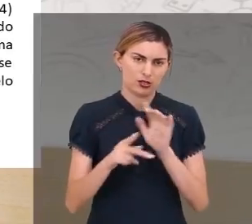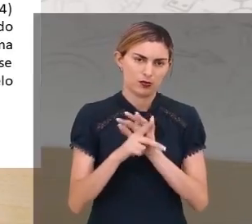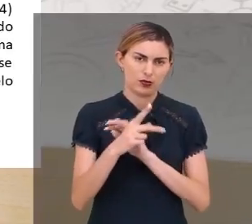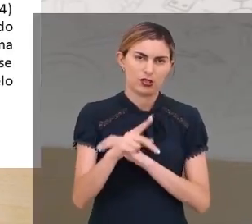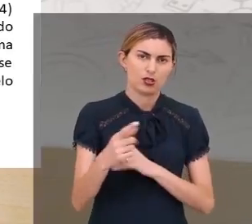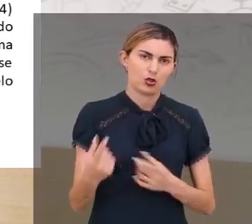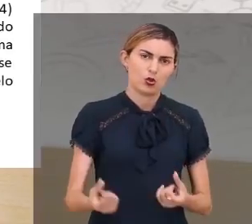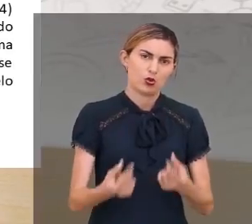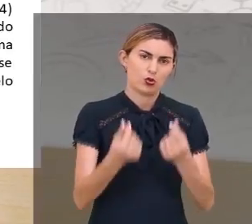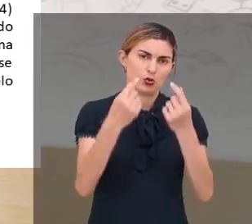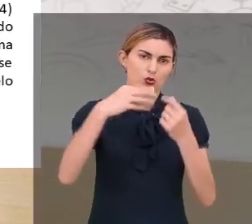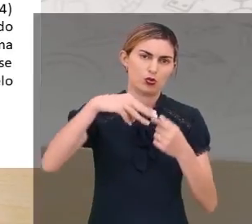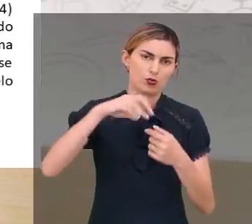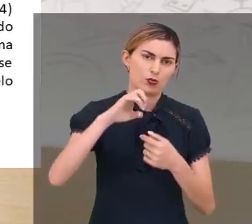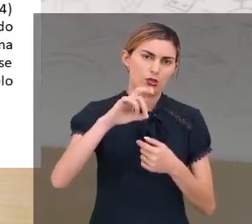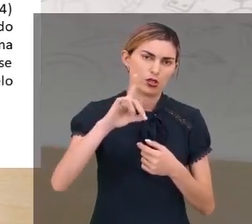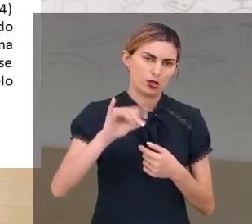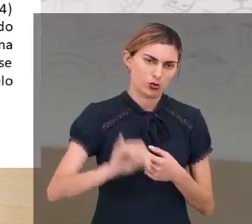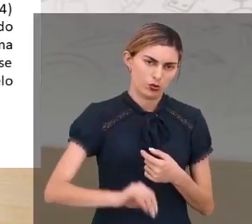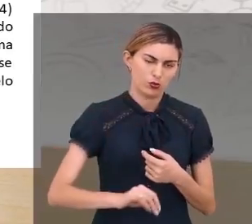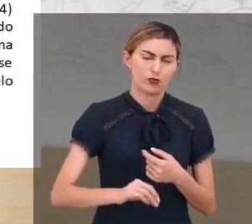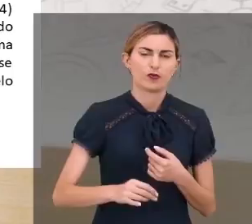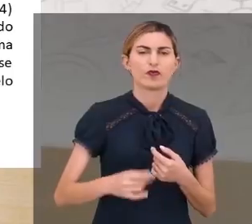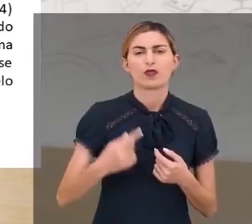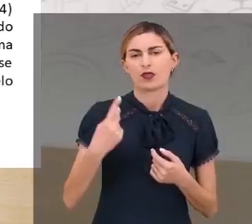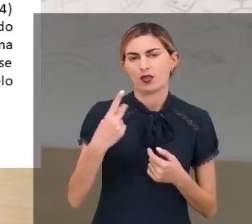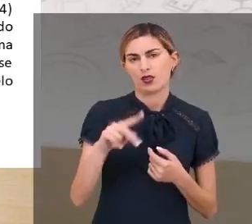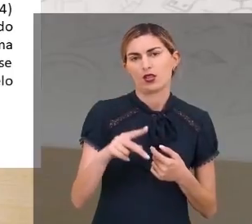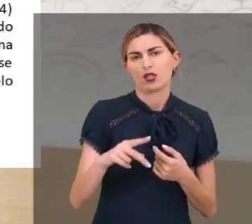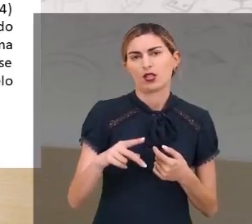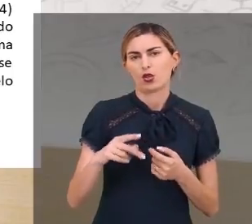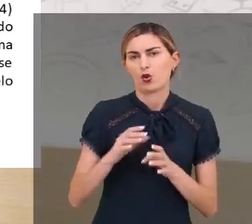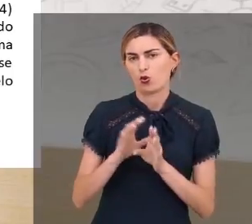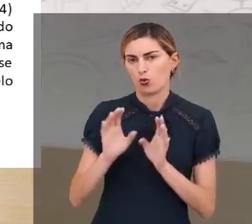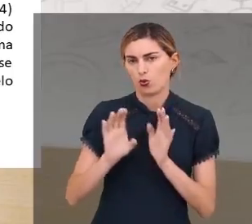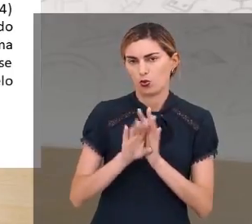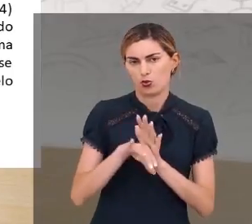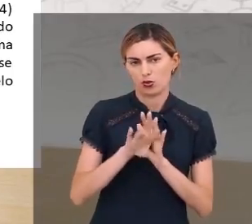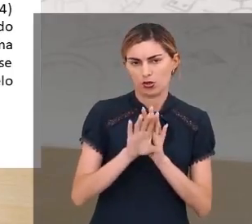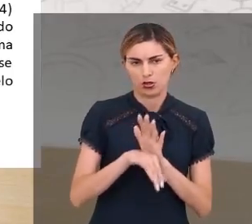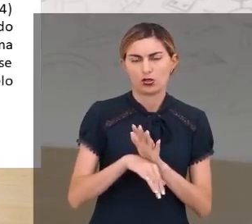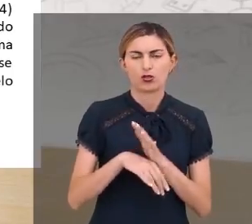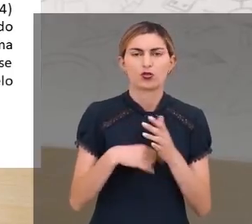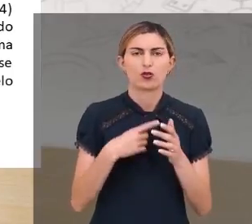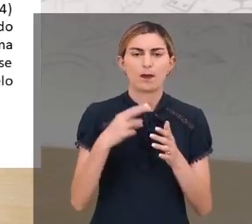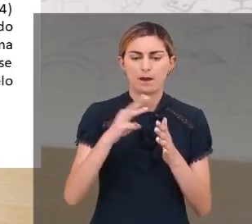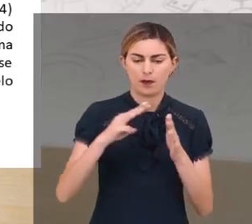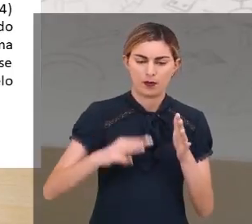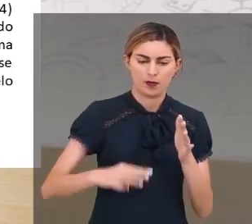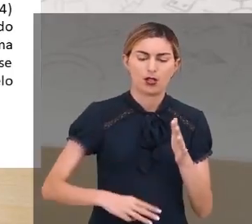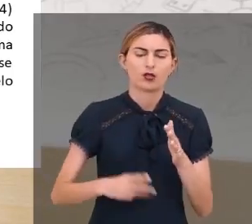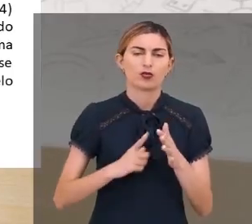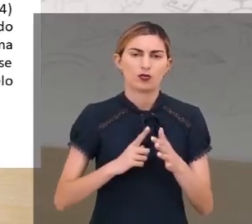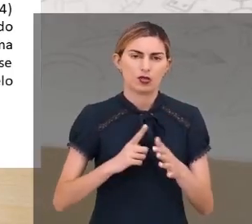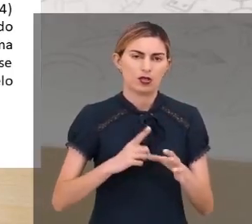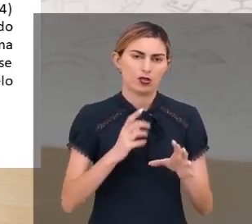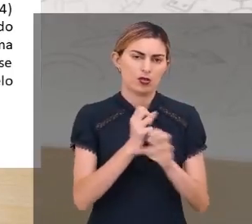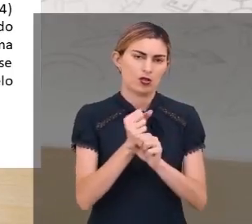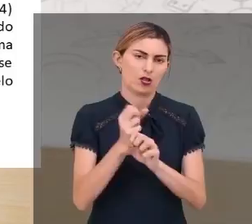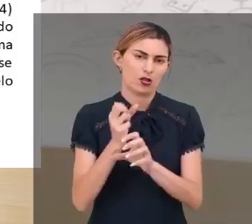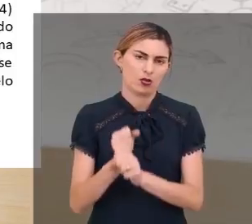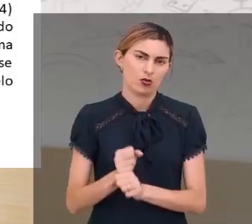situações dizem respeito ao custo médio, que pelo seu conceito, ele trata de um método que